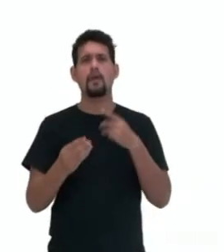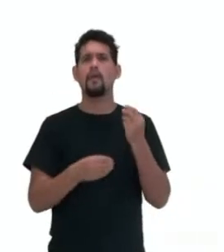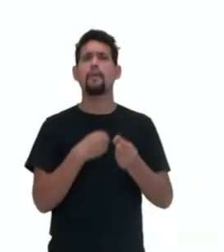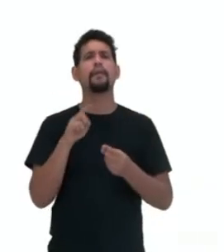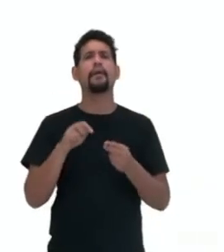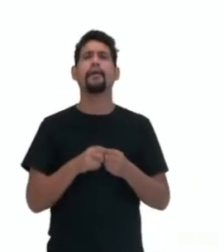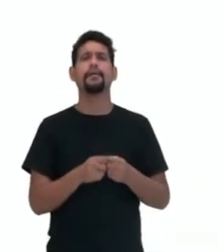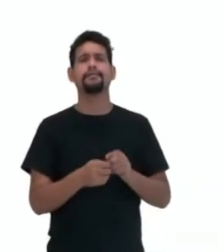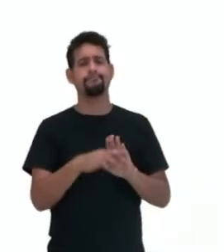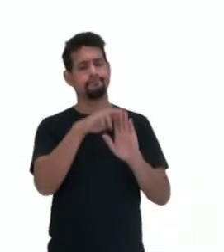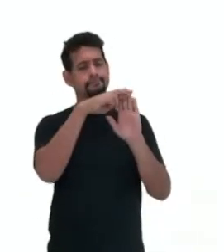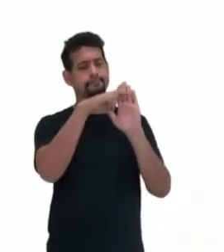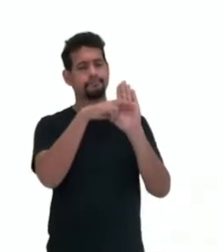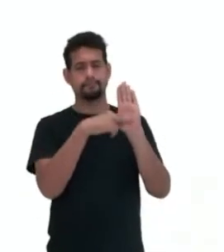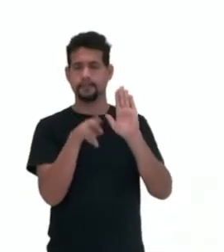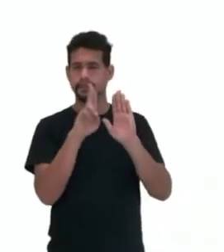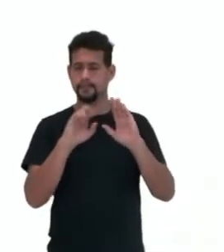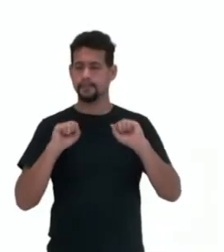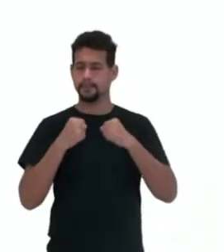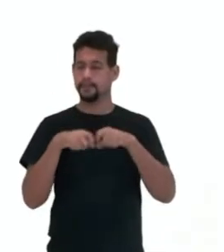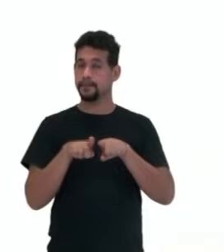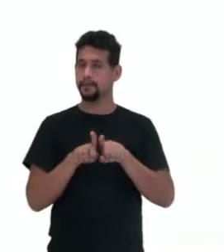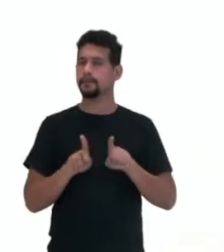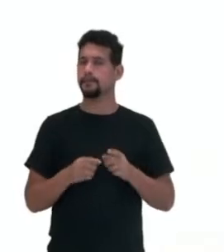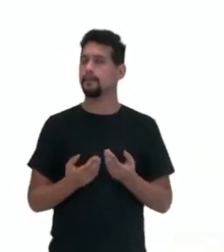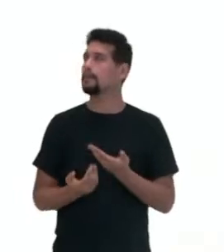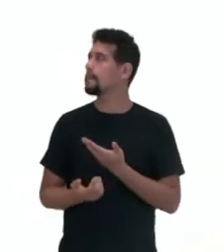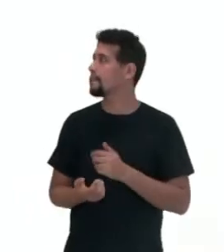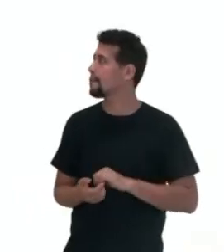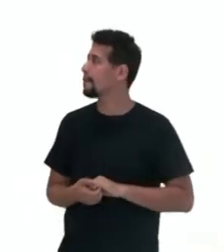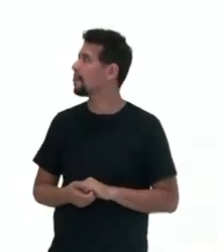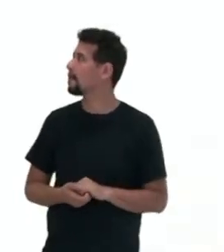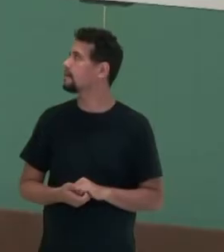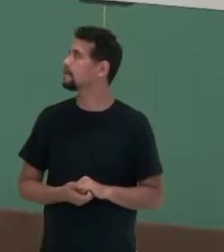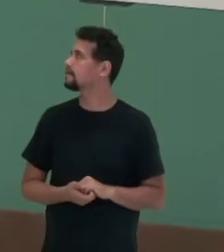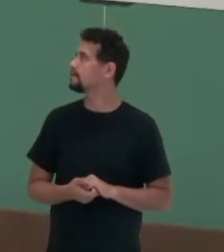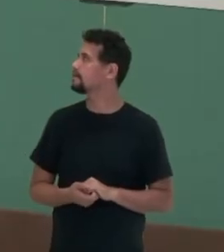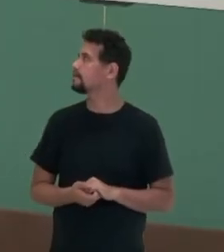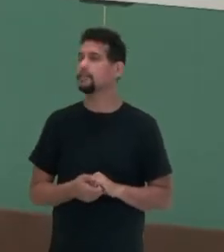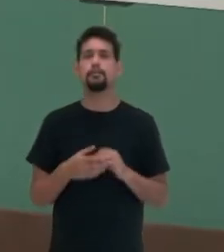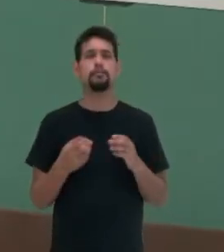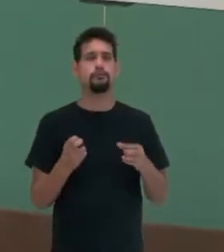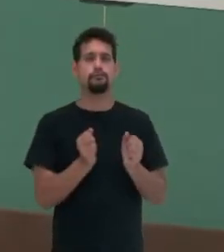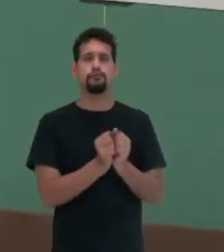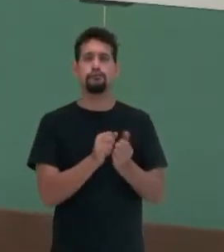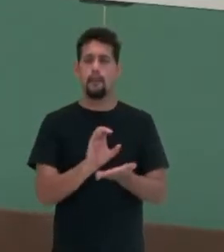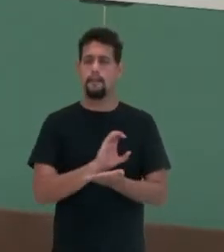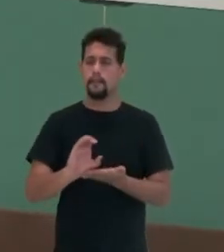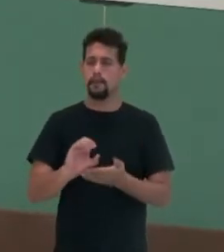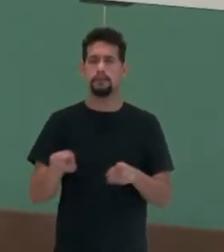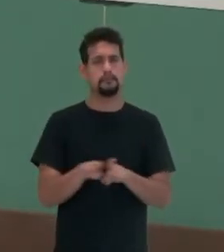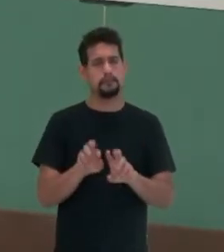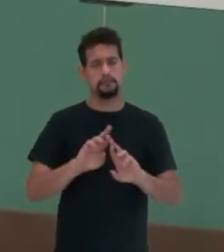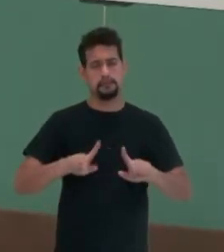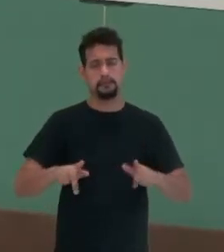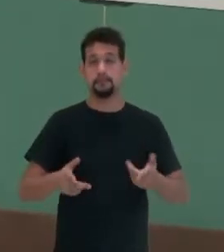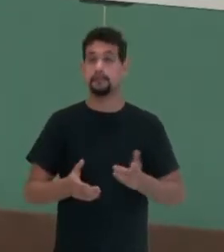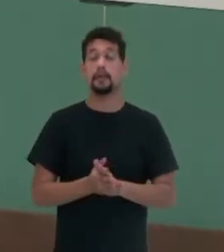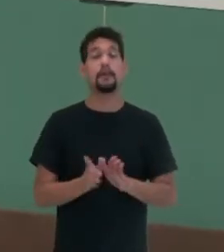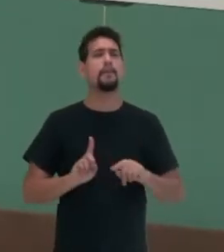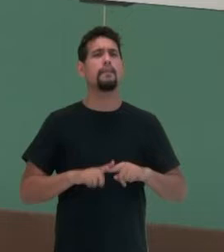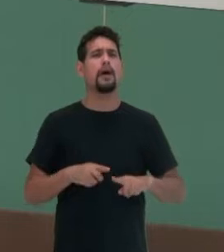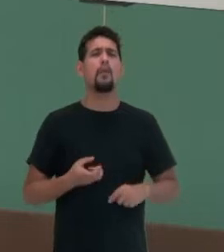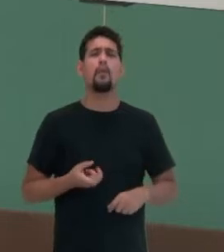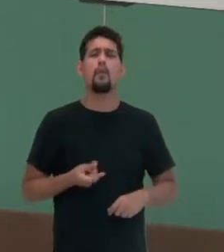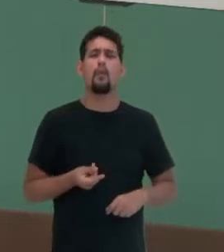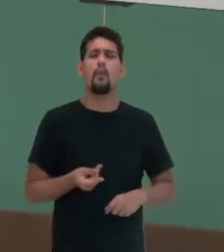ser esse kimono, né? Ali com relação a patrocínio e tudo mais. A